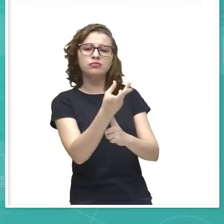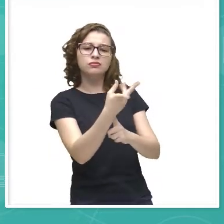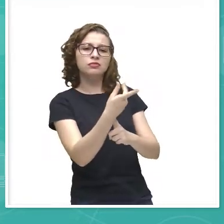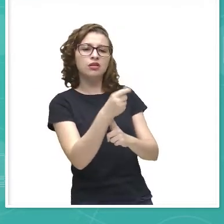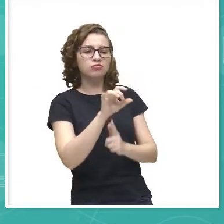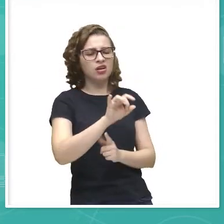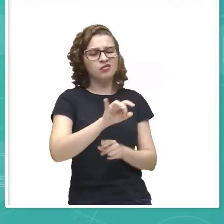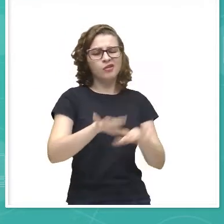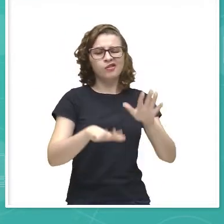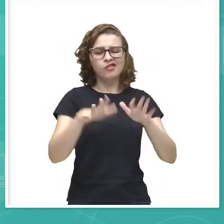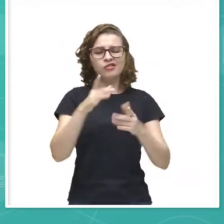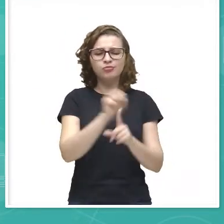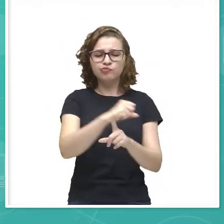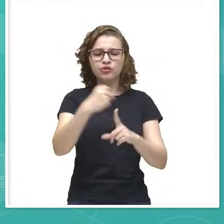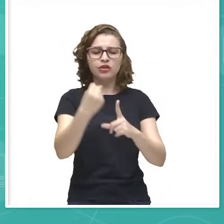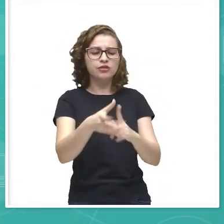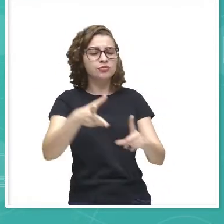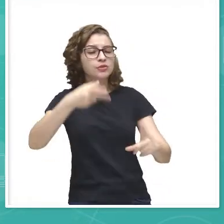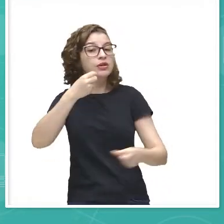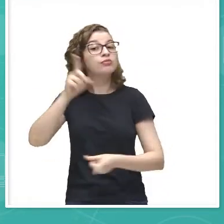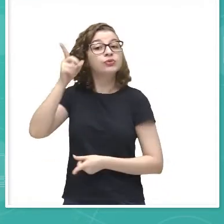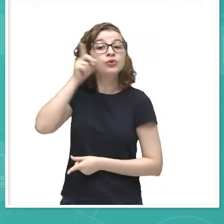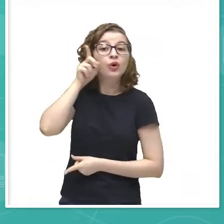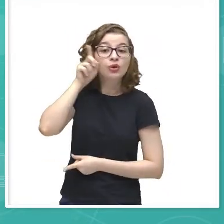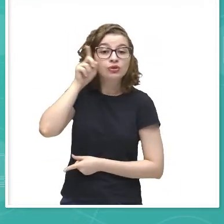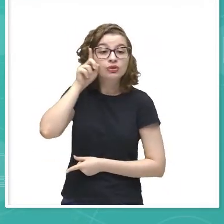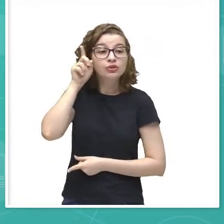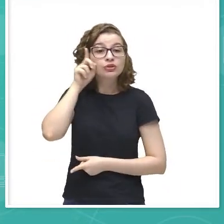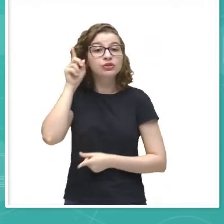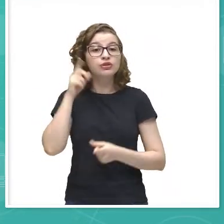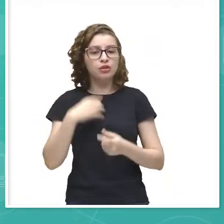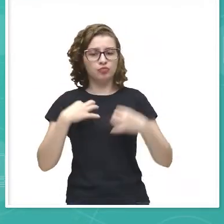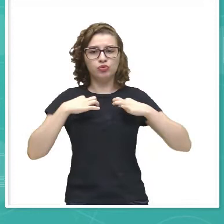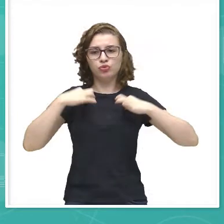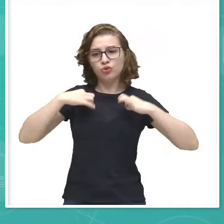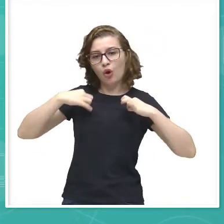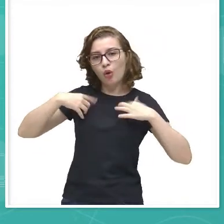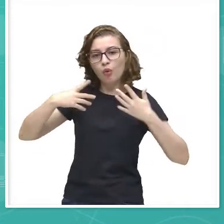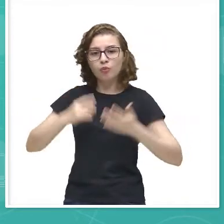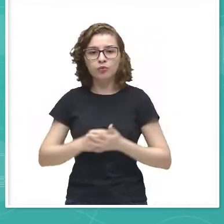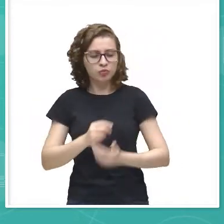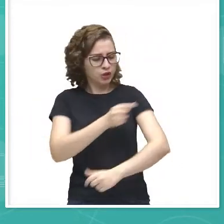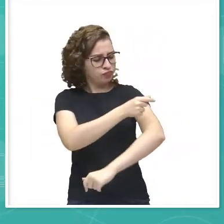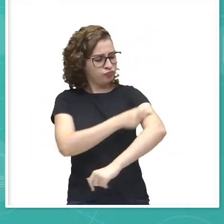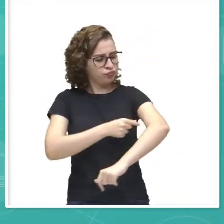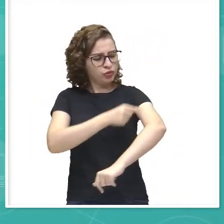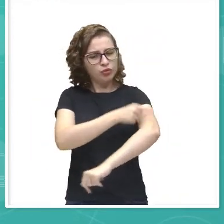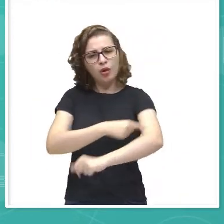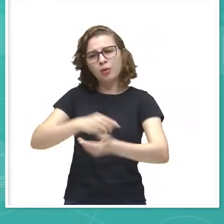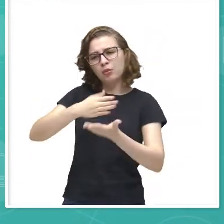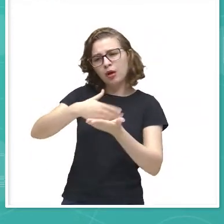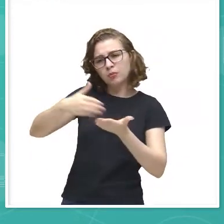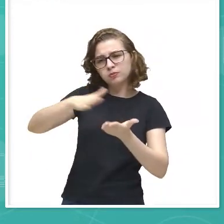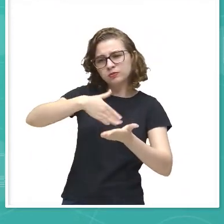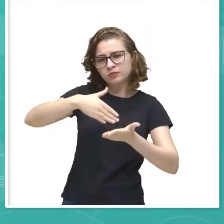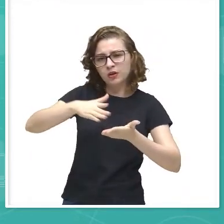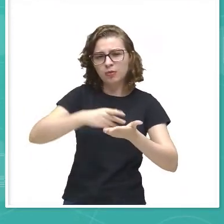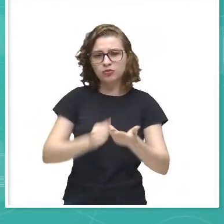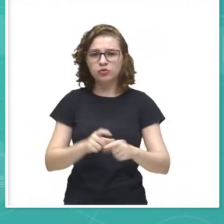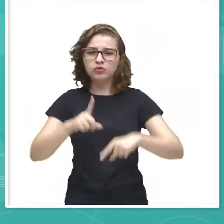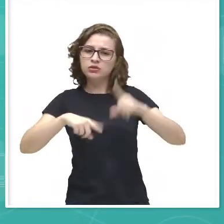sociedades, podemos notá-la no seu dia a dia, através de suas vestimentas, pinturas, artefatos,